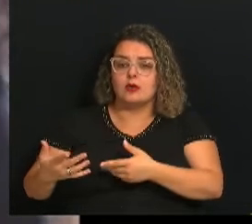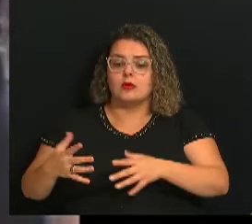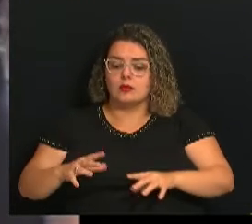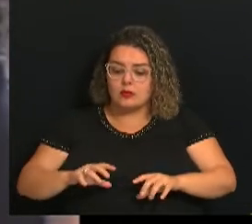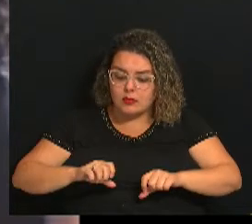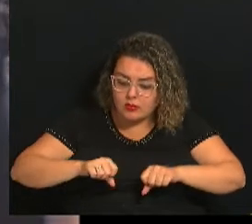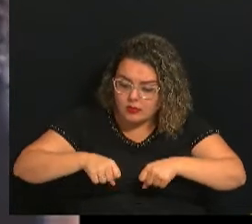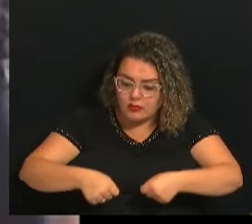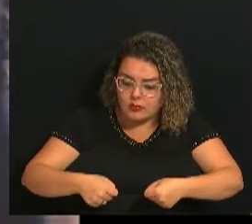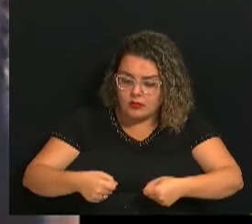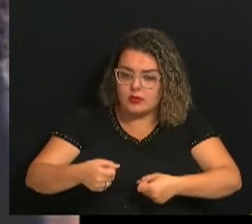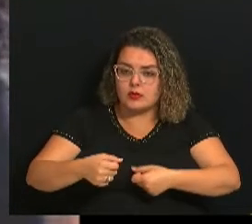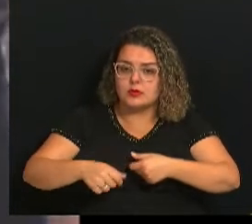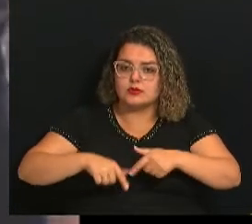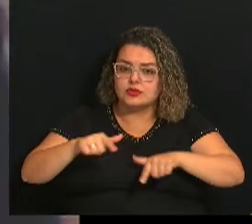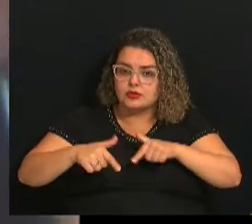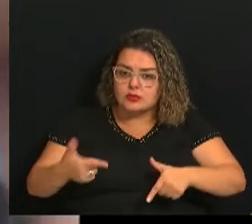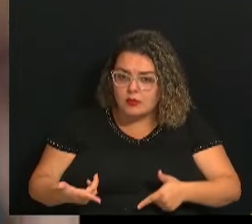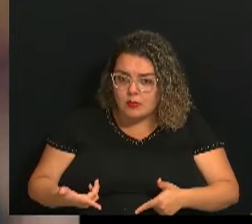grana, o que vem sendo